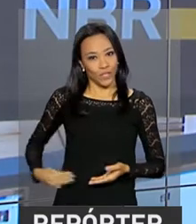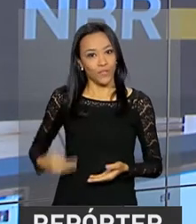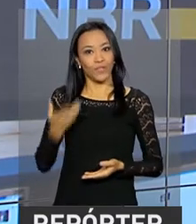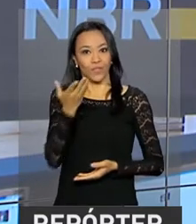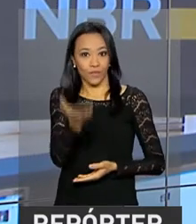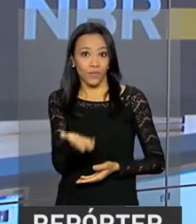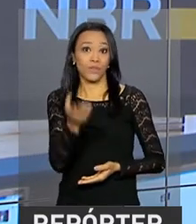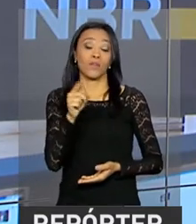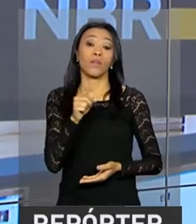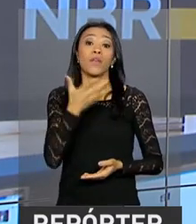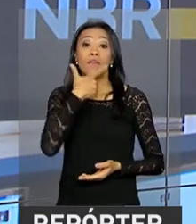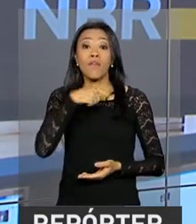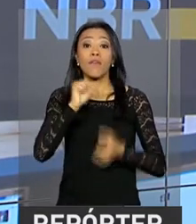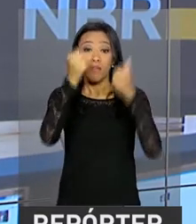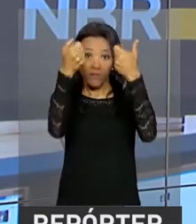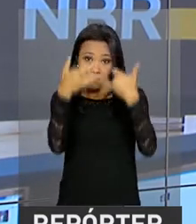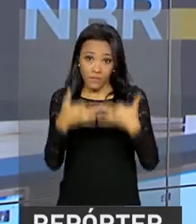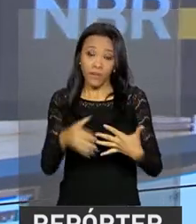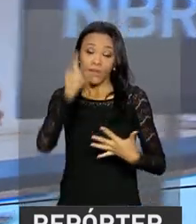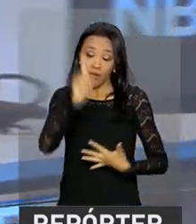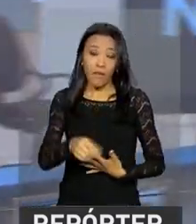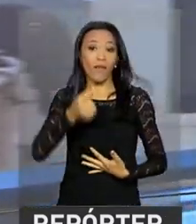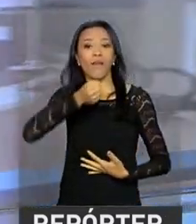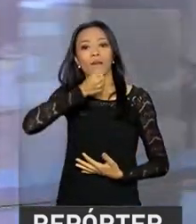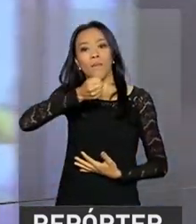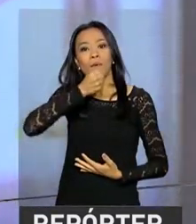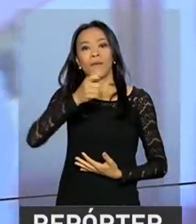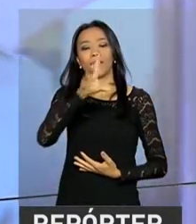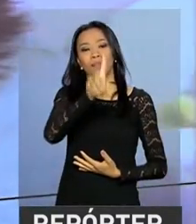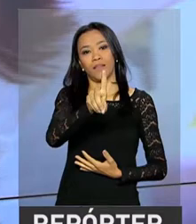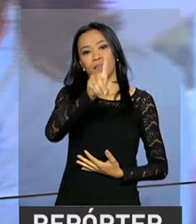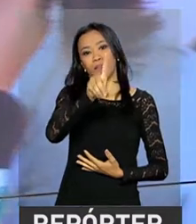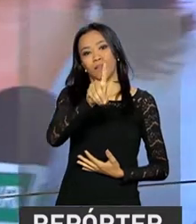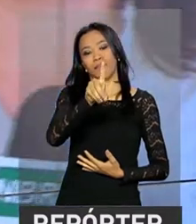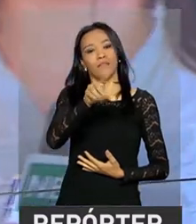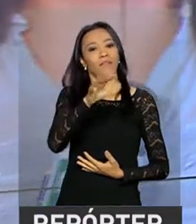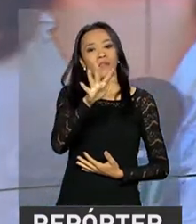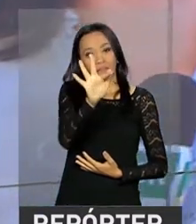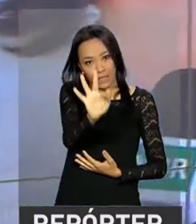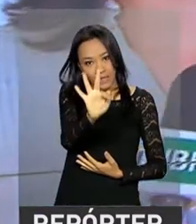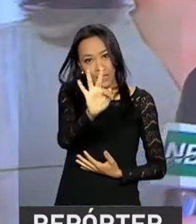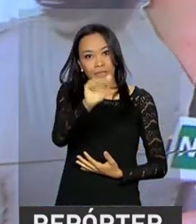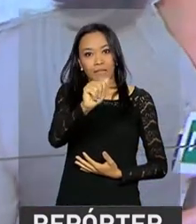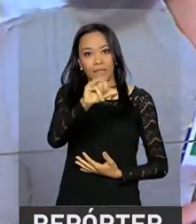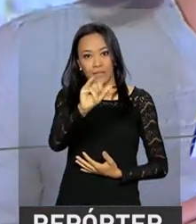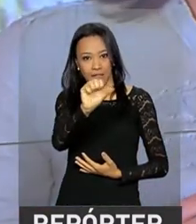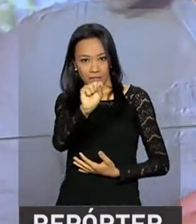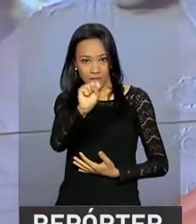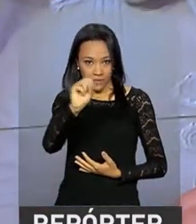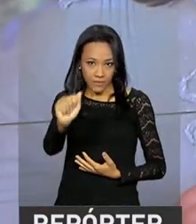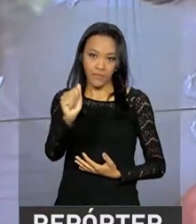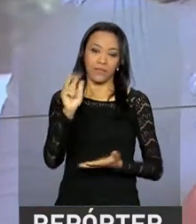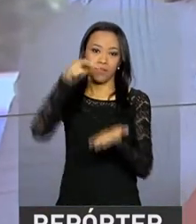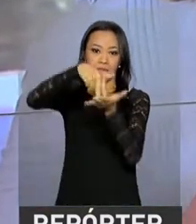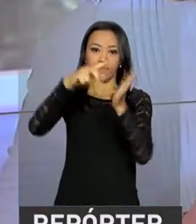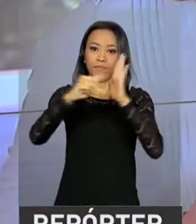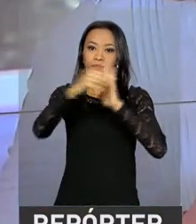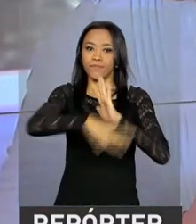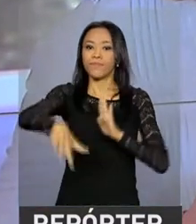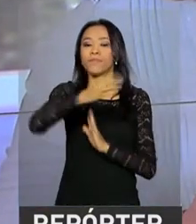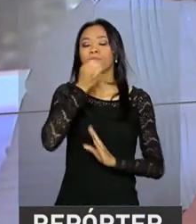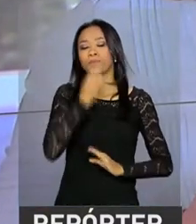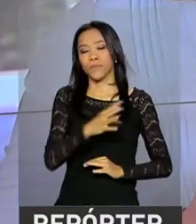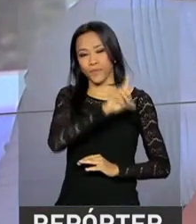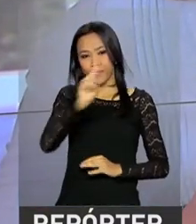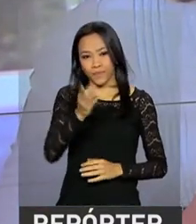informações pra gente ao vivo é a repórter thaísa dias que está lá no palácio do planalto 8a isso é bom dia pra